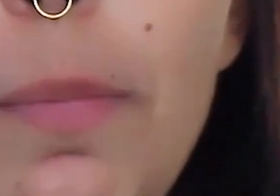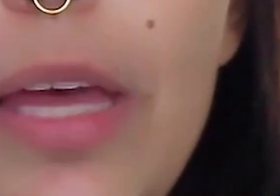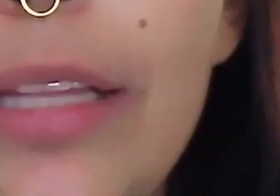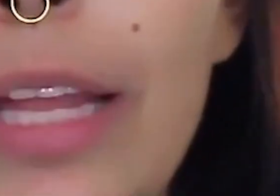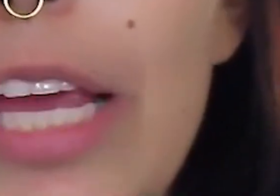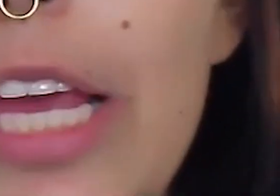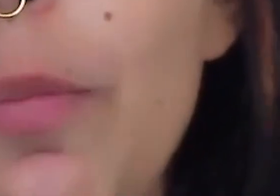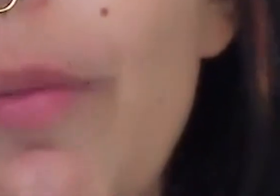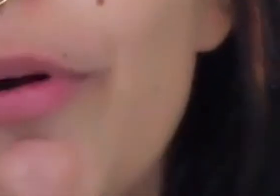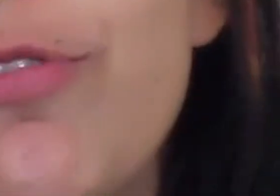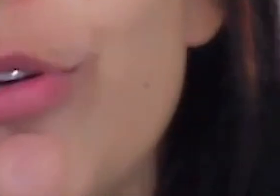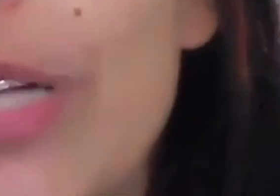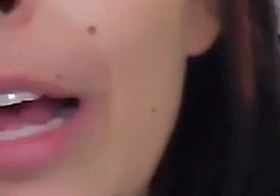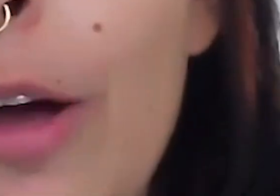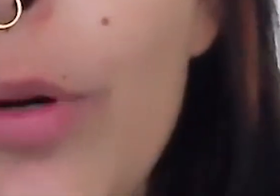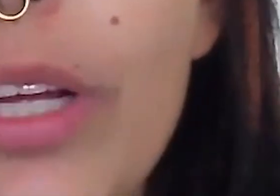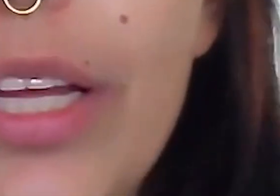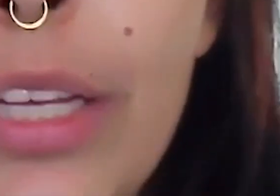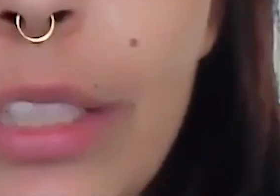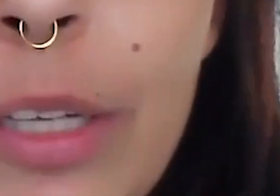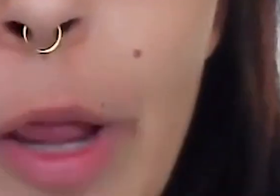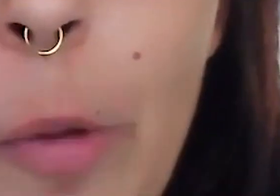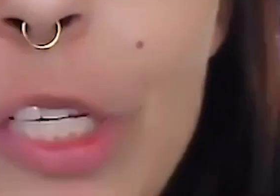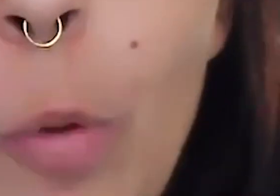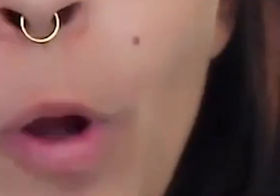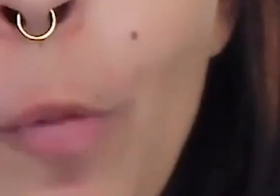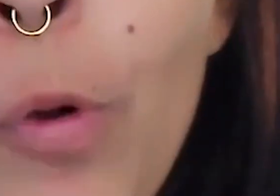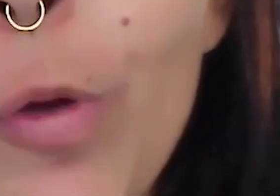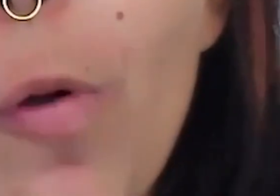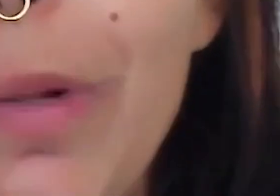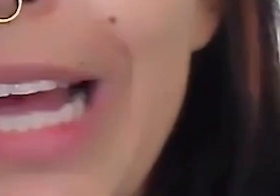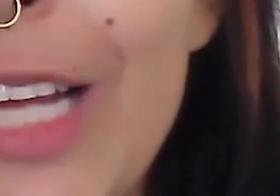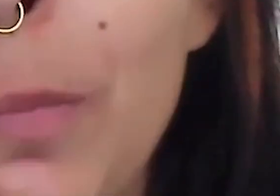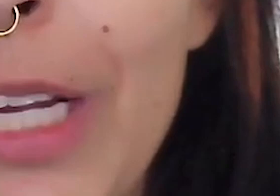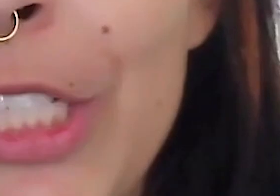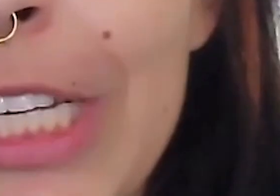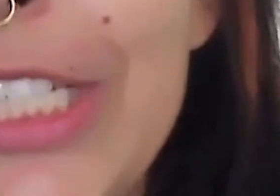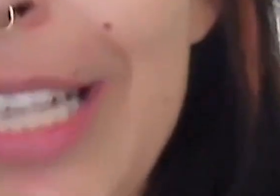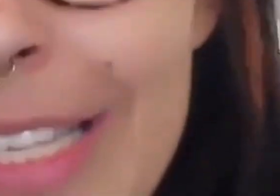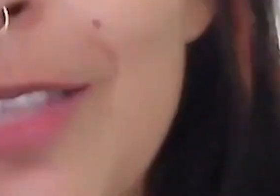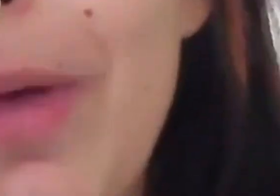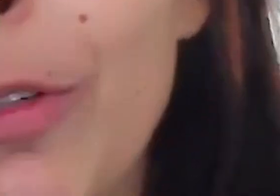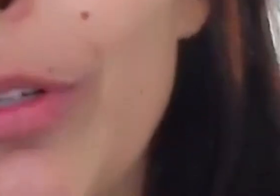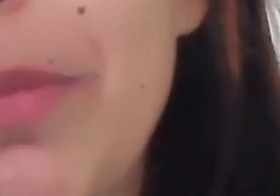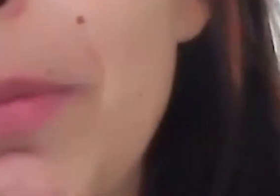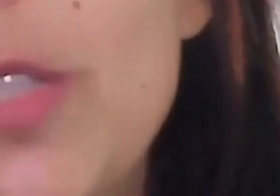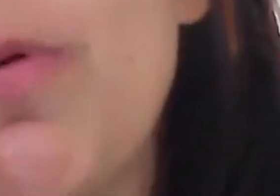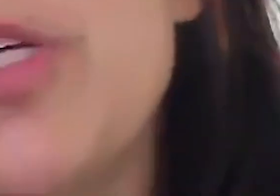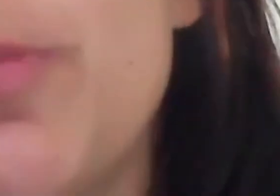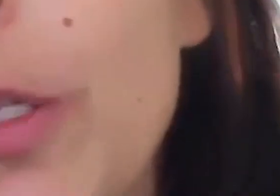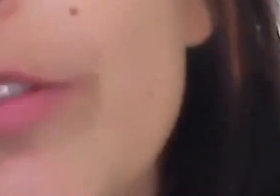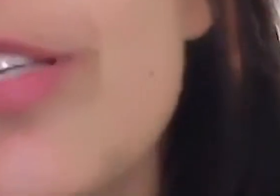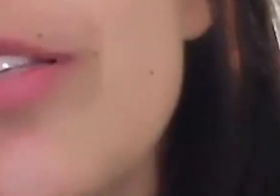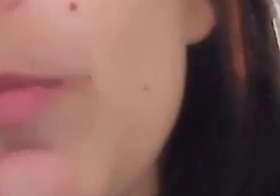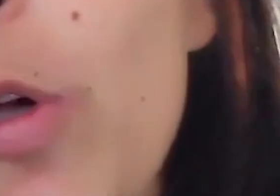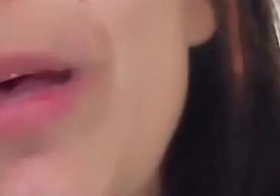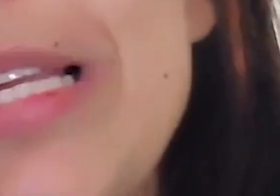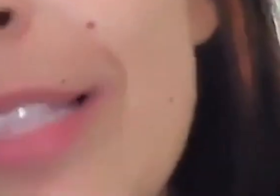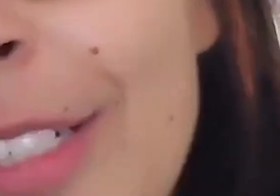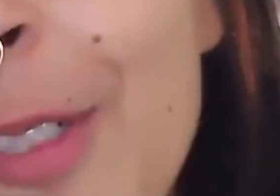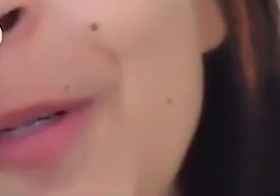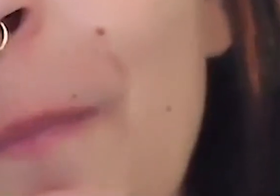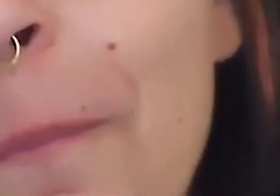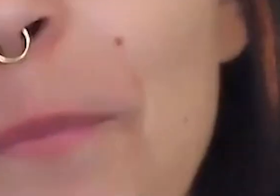toda uma equipe é tempo é profissional então realmente é é um Pouquinho complicado pra gente nesse aspecto também principalmente para nós que